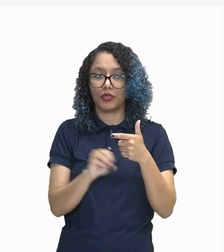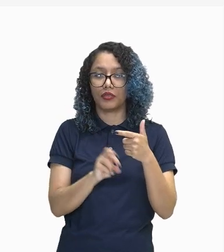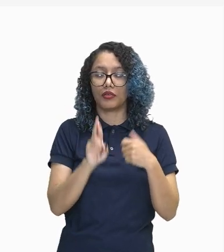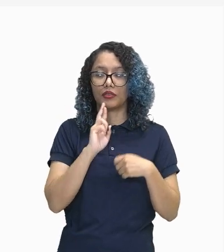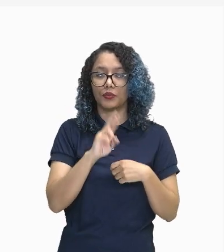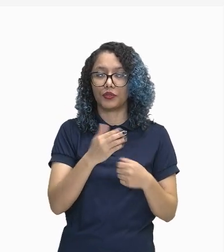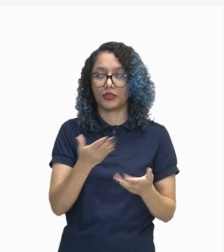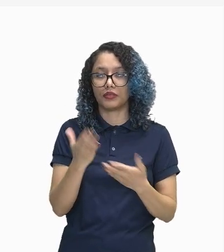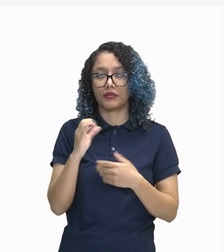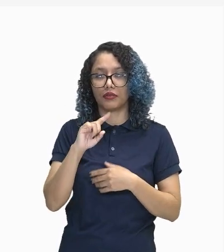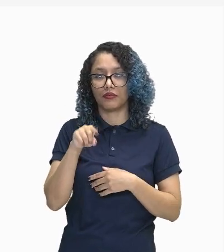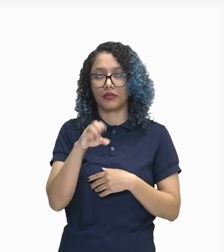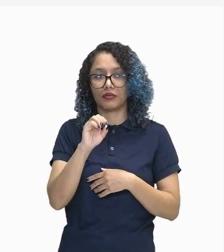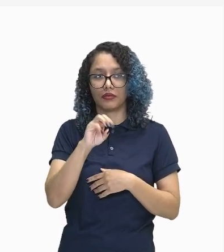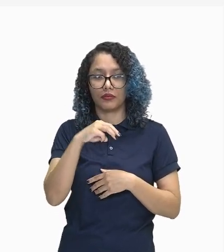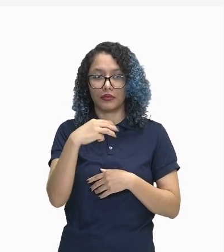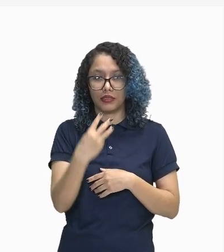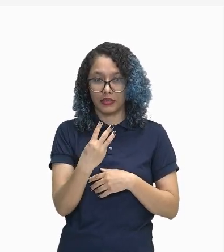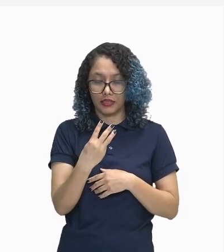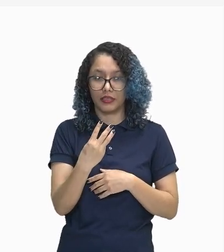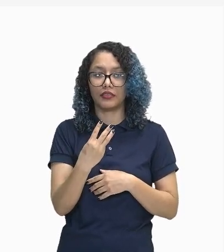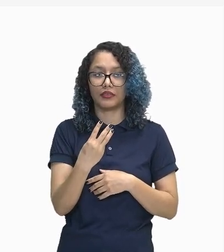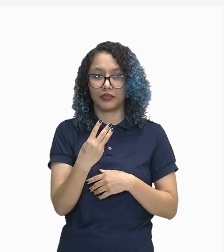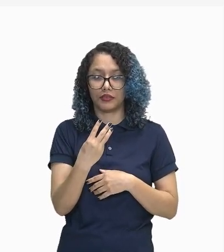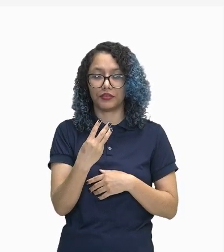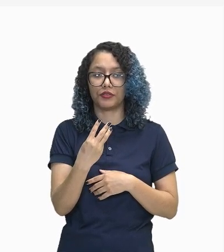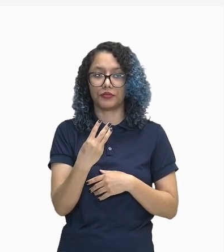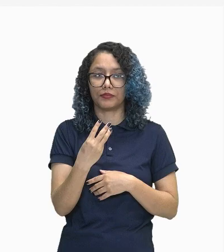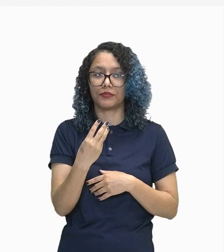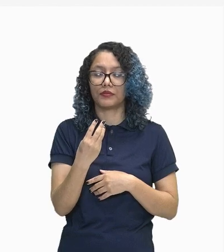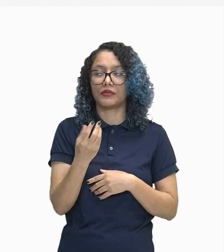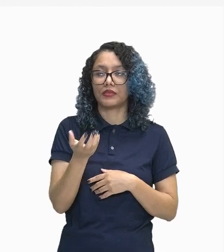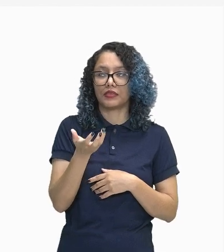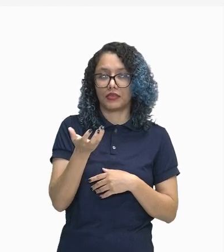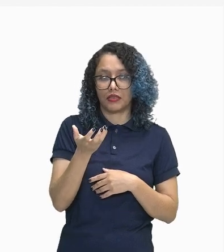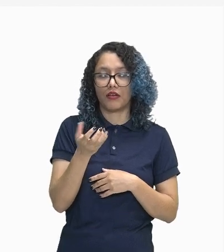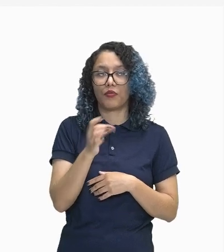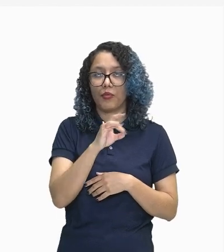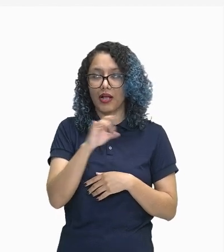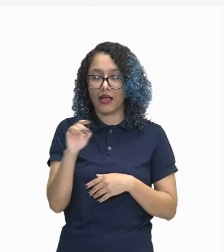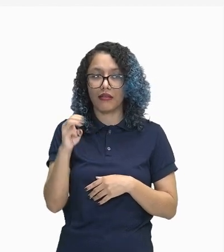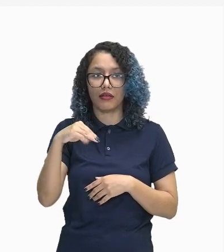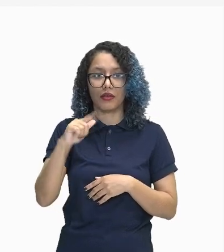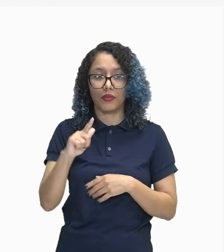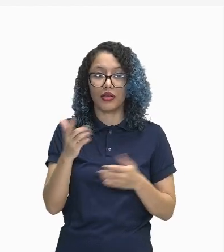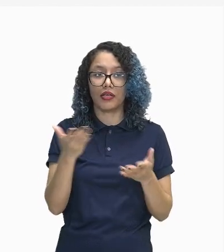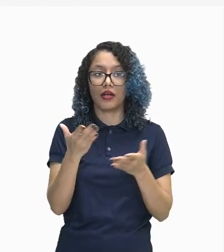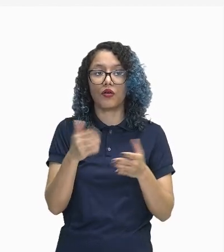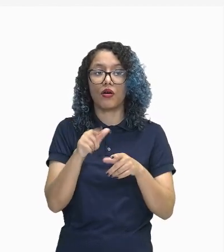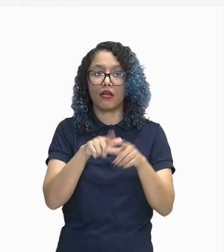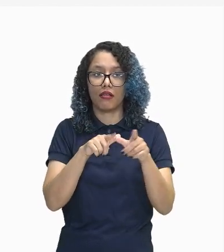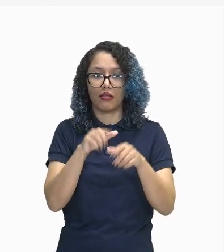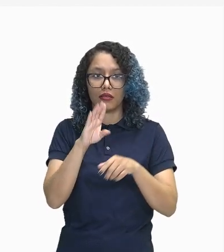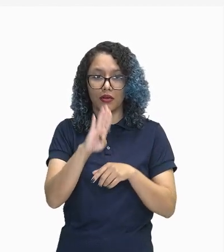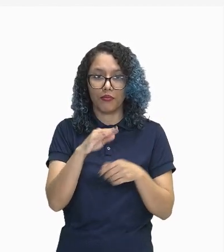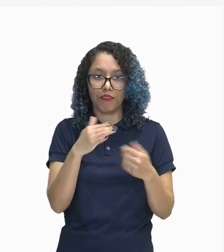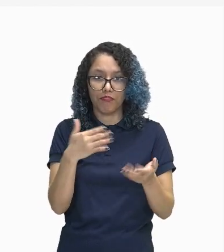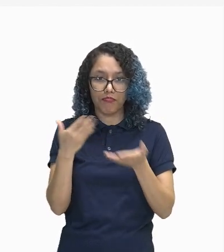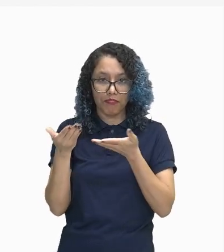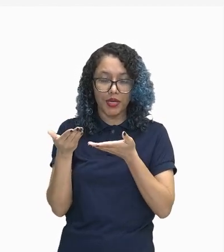a 0,03 por ml, quer dizer, 0,03 centavos por ml. Mas tinha uma letra B ainda, que fala assim, ó, qual